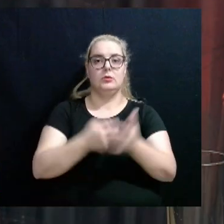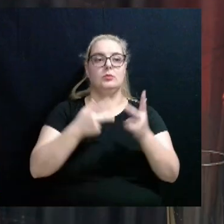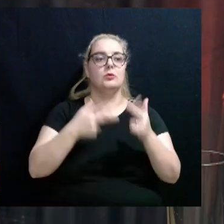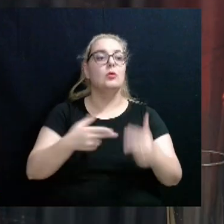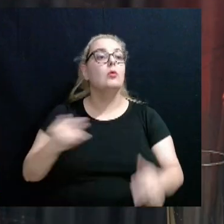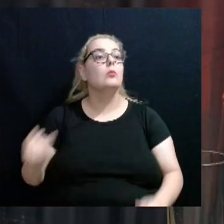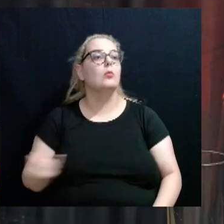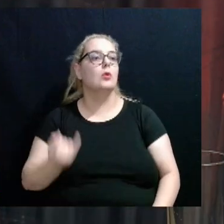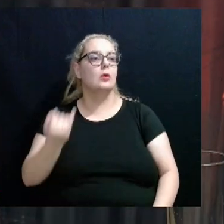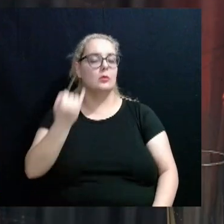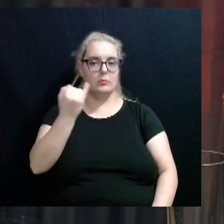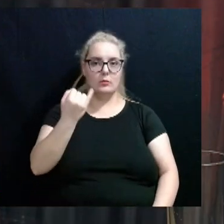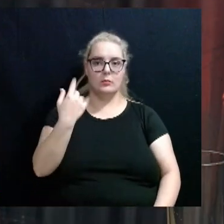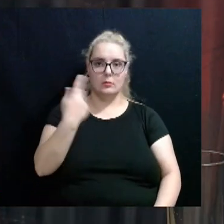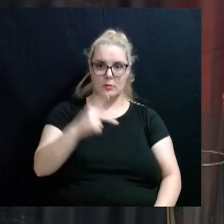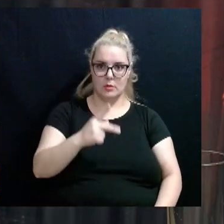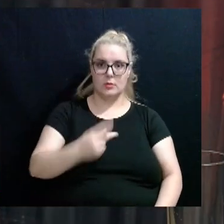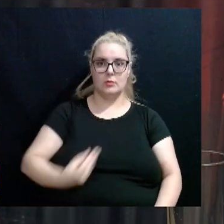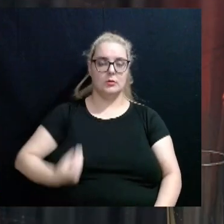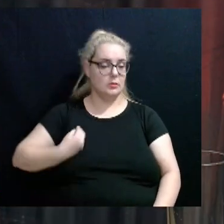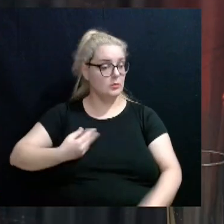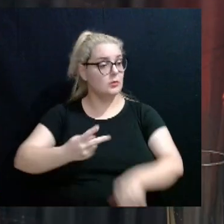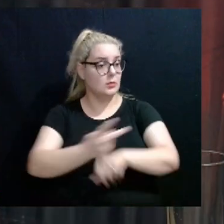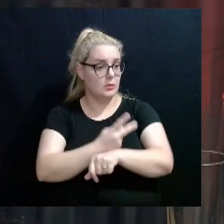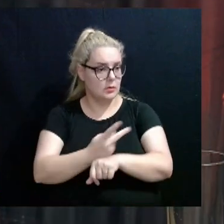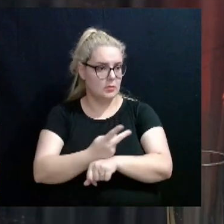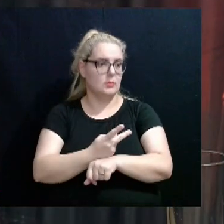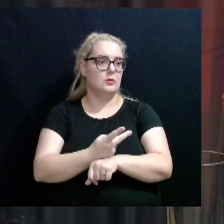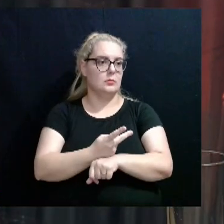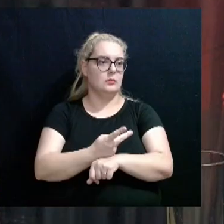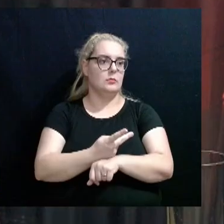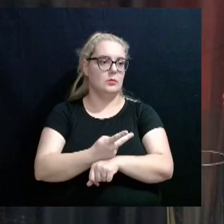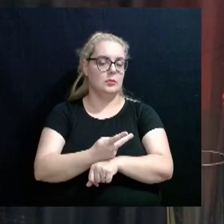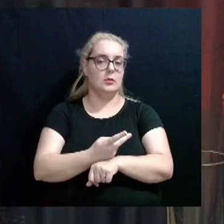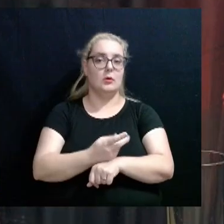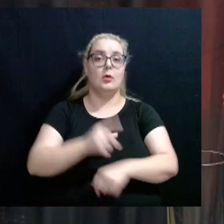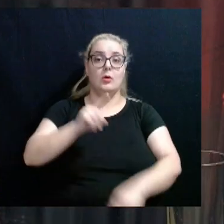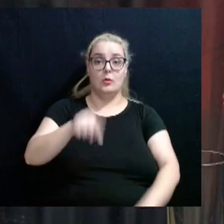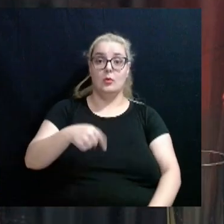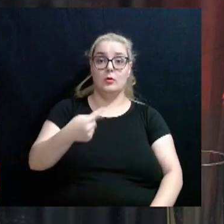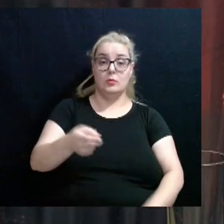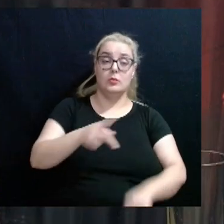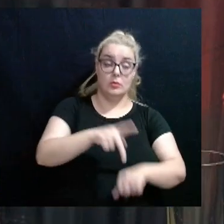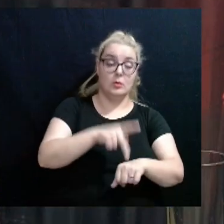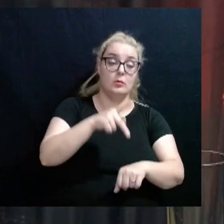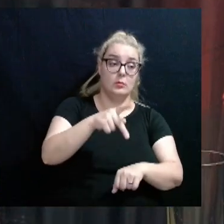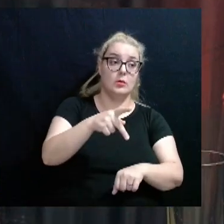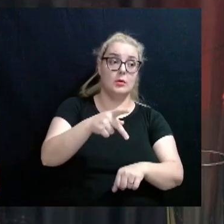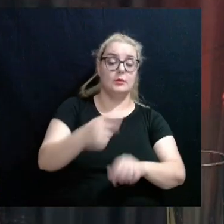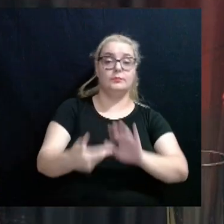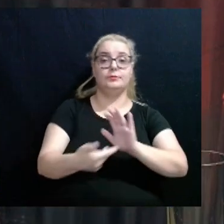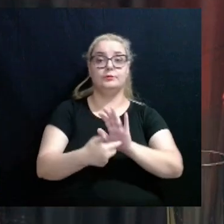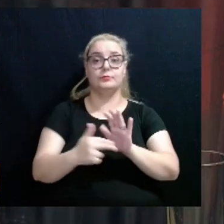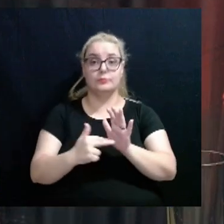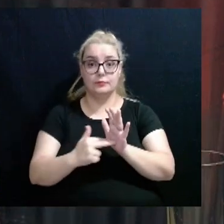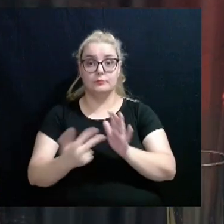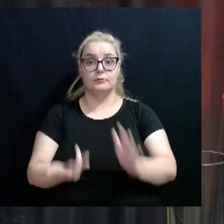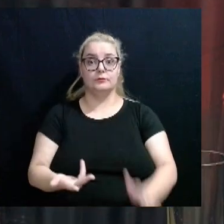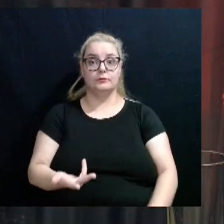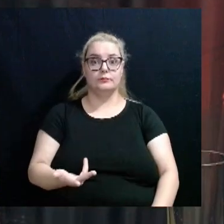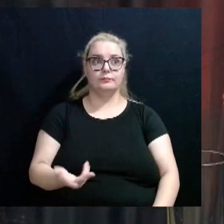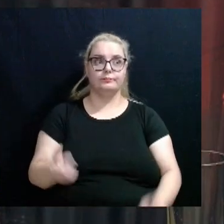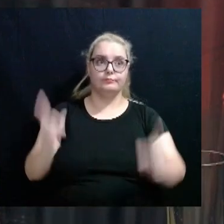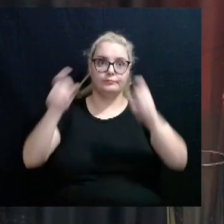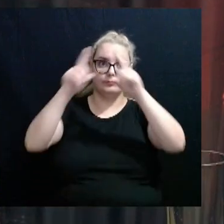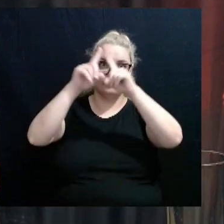a sua vida, você busque cumprir, né. Uhum. O pós-Páscoa significa um desafio